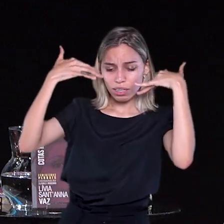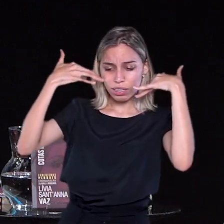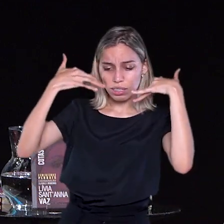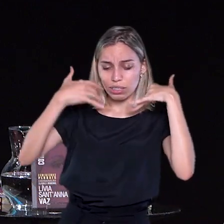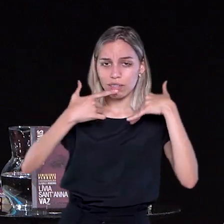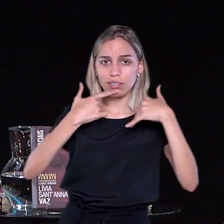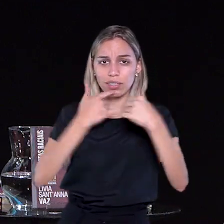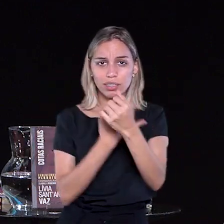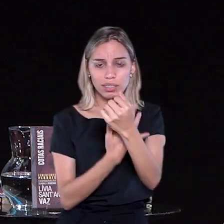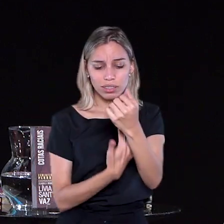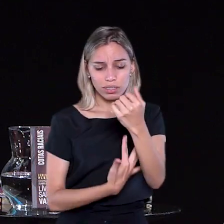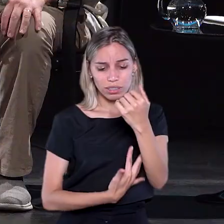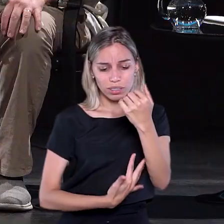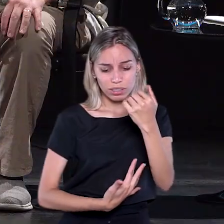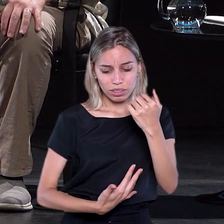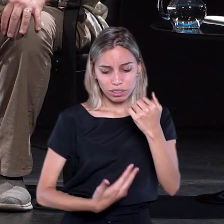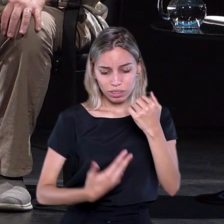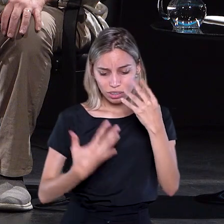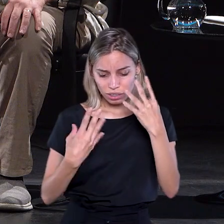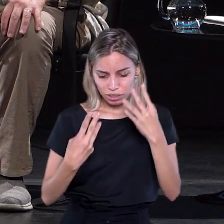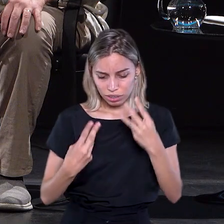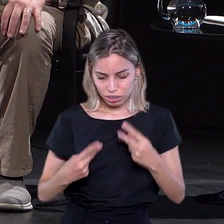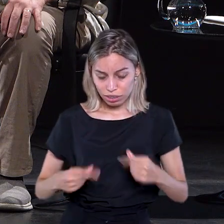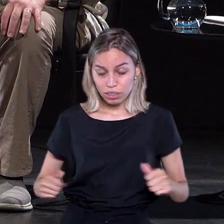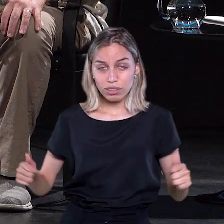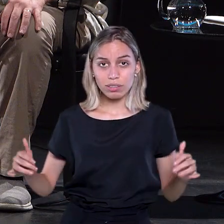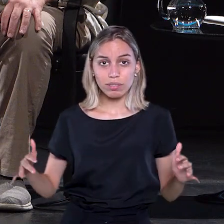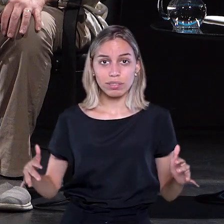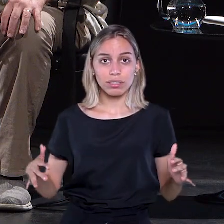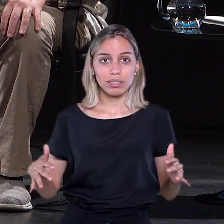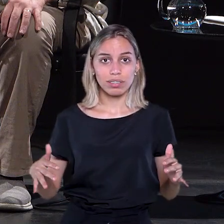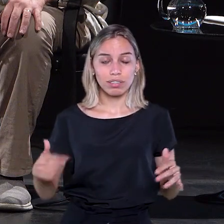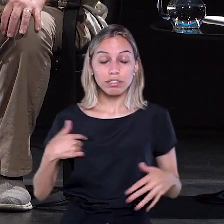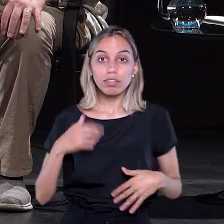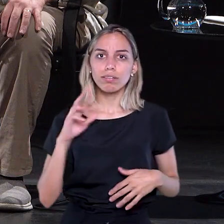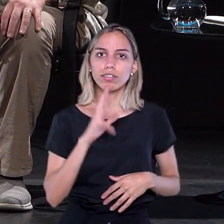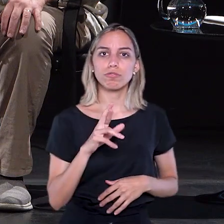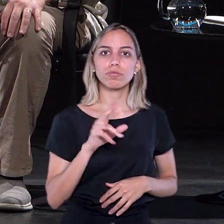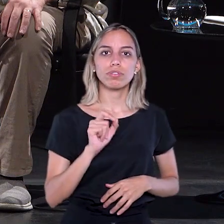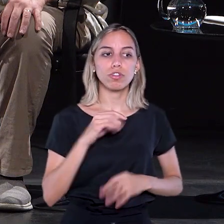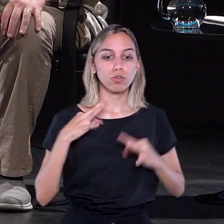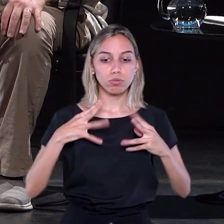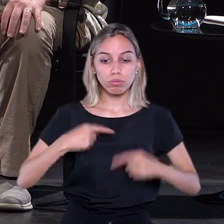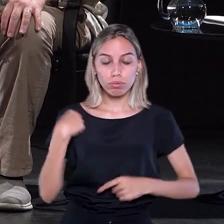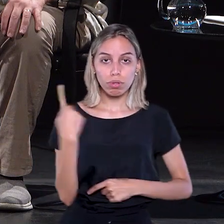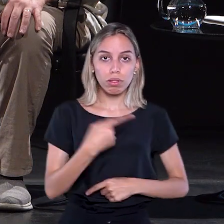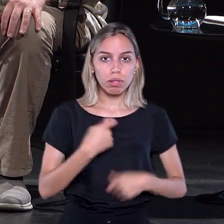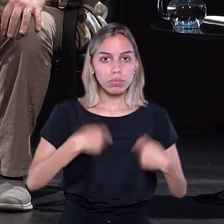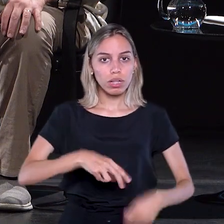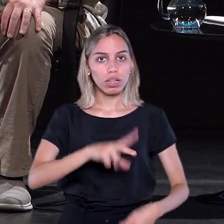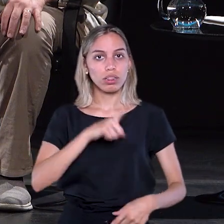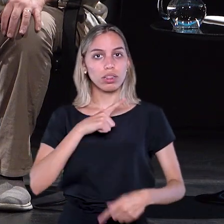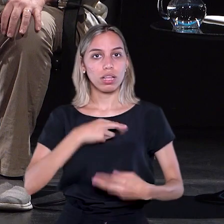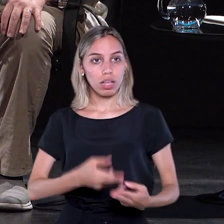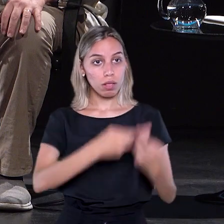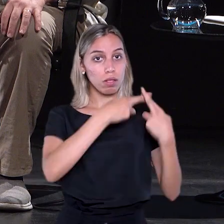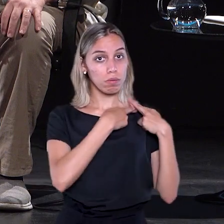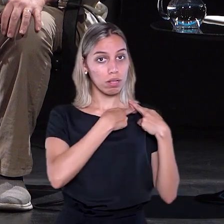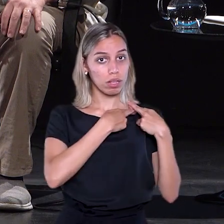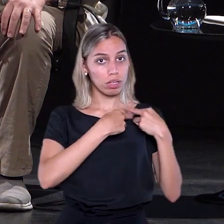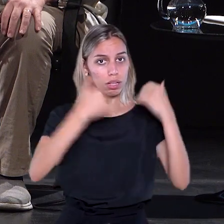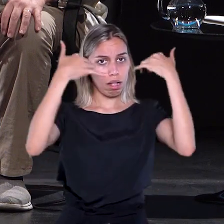Luiz de Luna, que se chama Acabou. Eu gosto de cantar ela quando eu falo de cotas raciais, porque ela fala dessa dívida histórica, né?